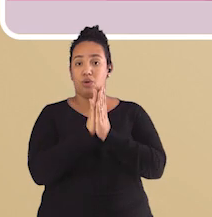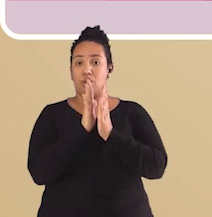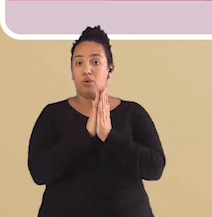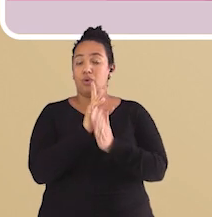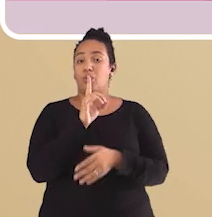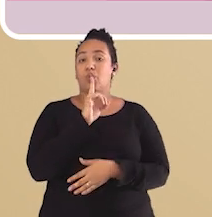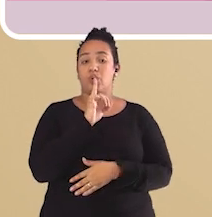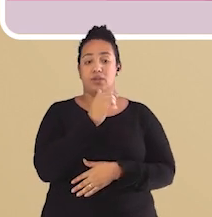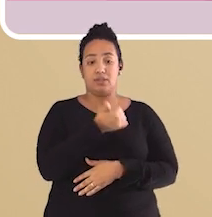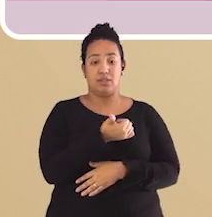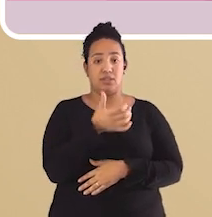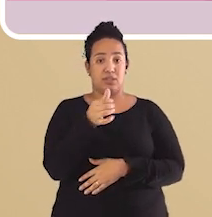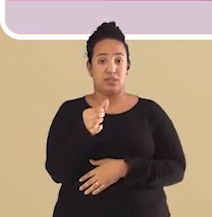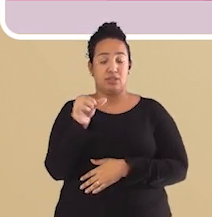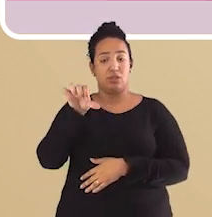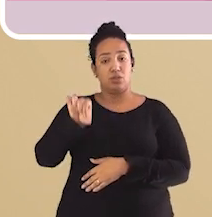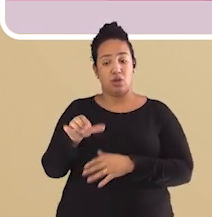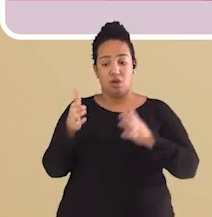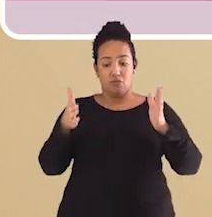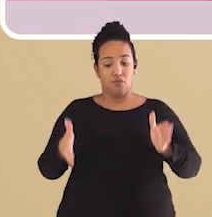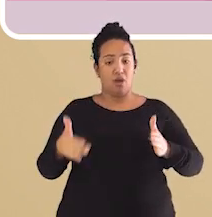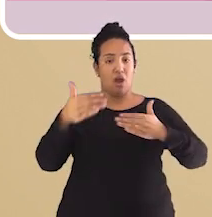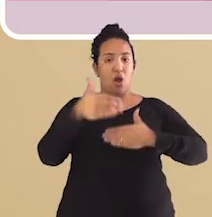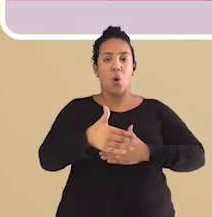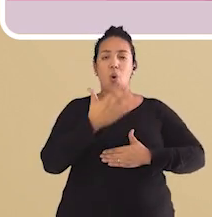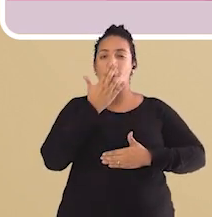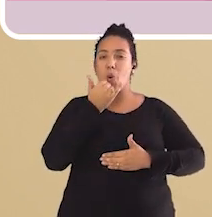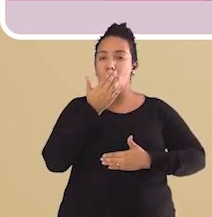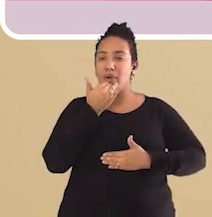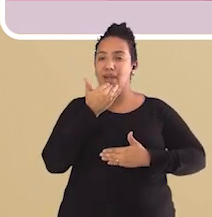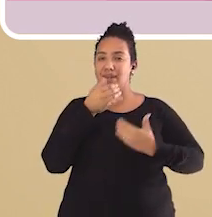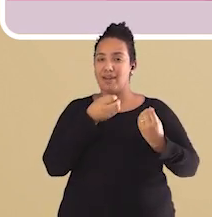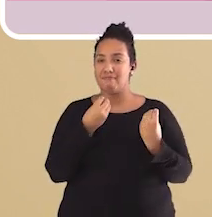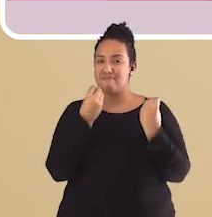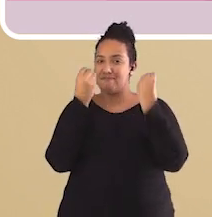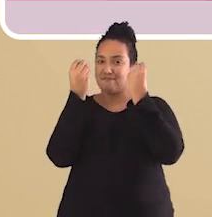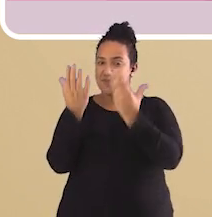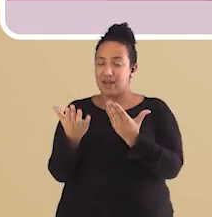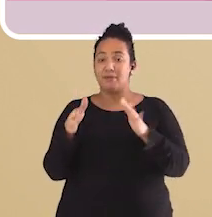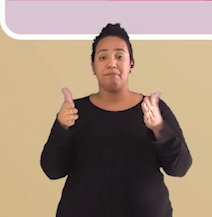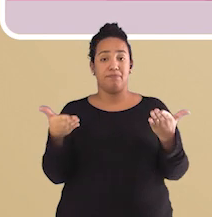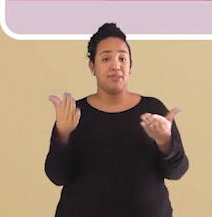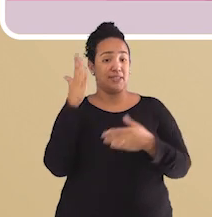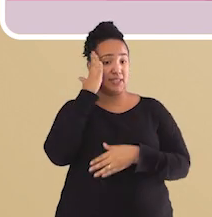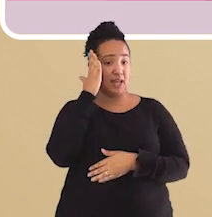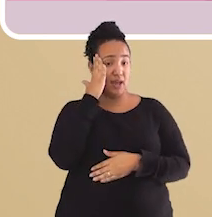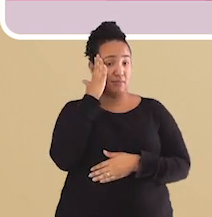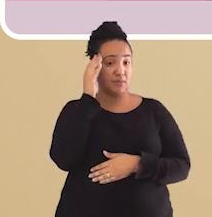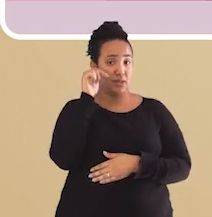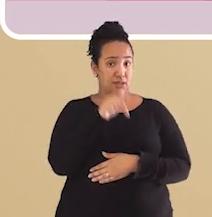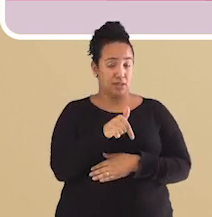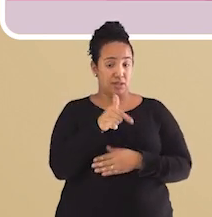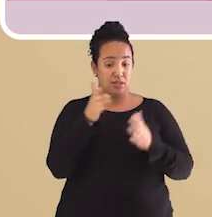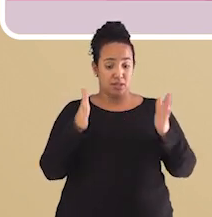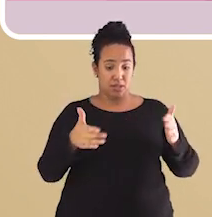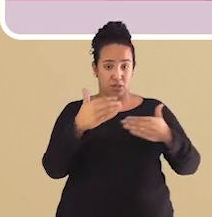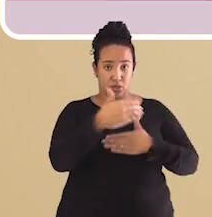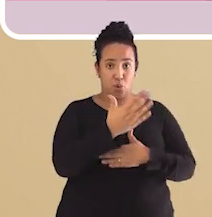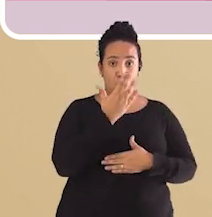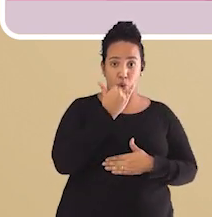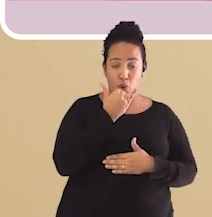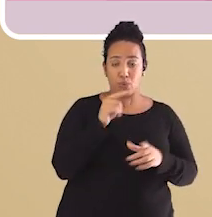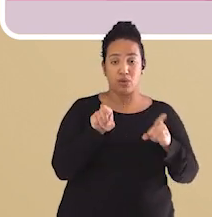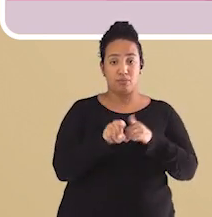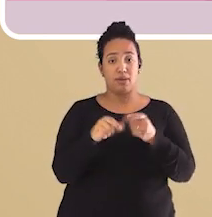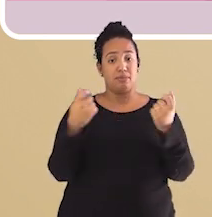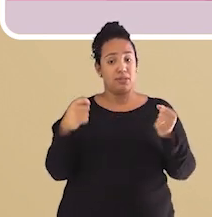arrecadou 169 cestas básicas para doação. Sabendo que o número de cestas doadas deve ser igual à quantidade